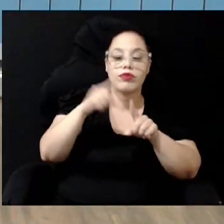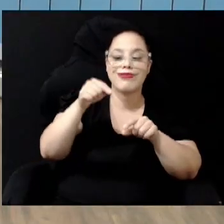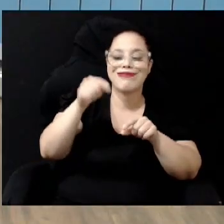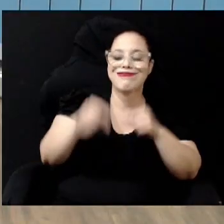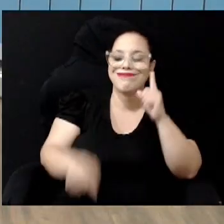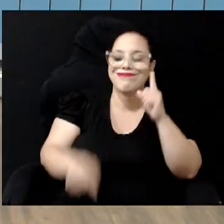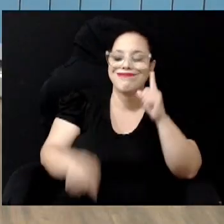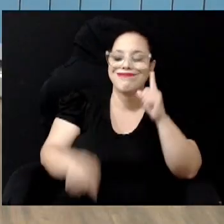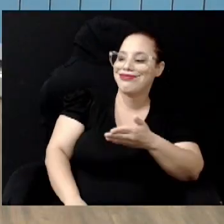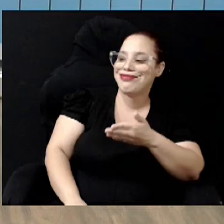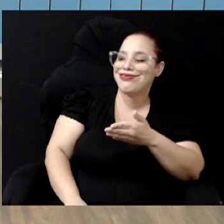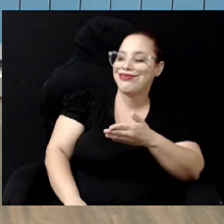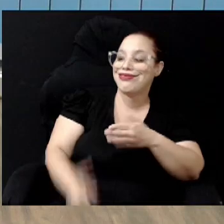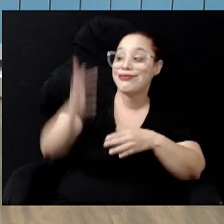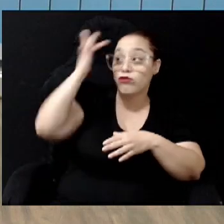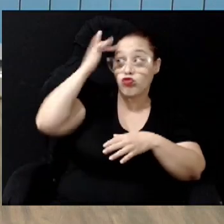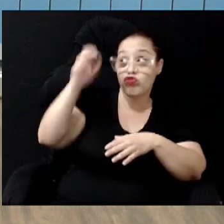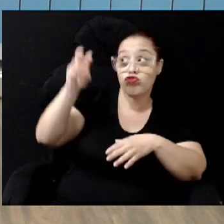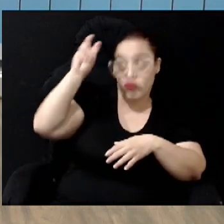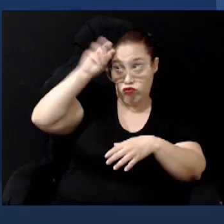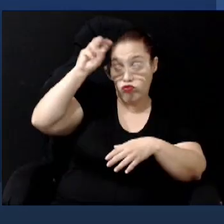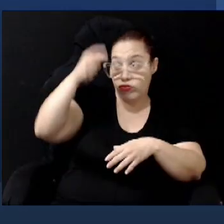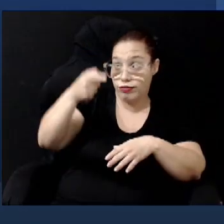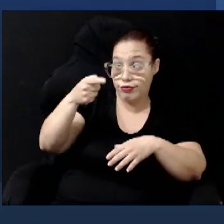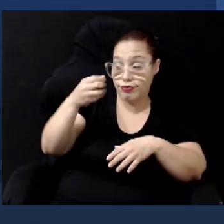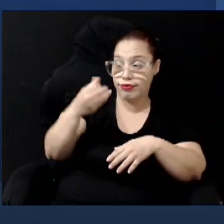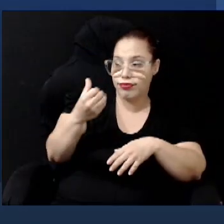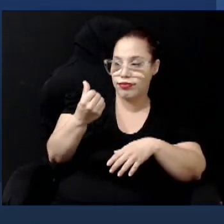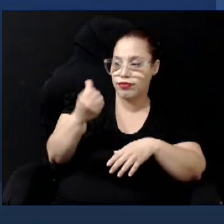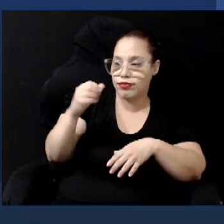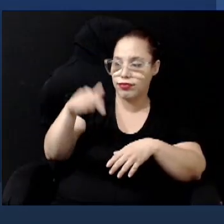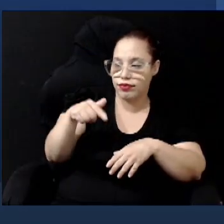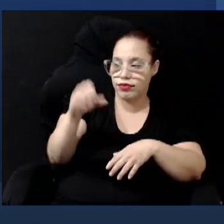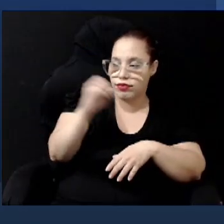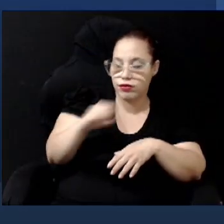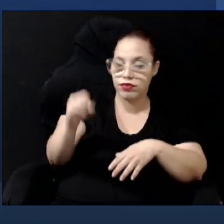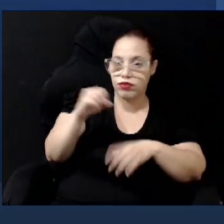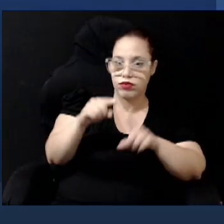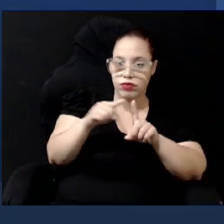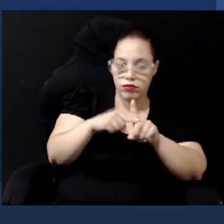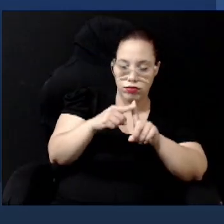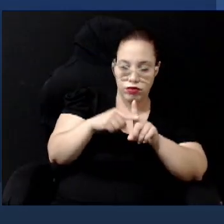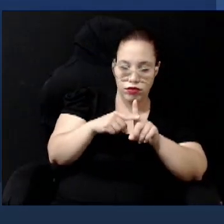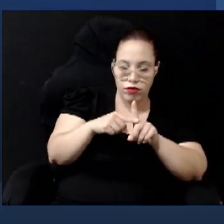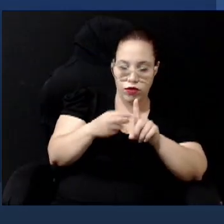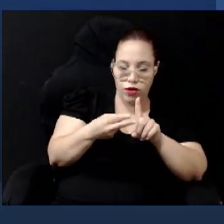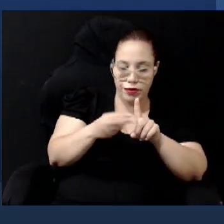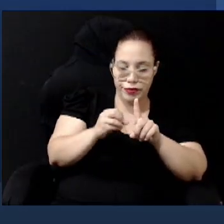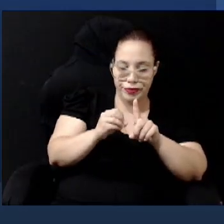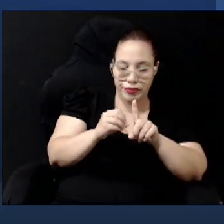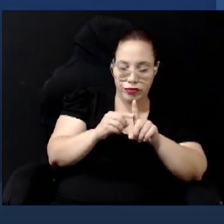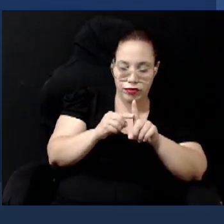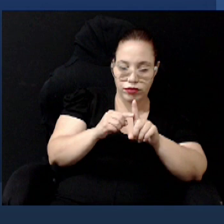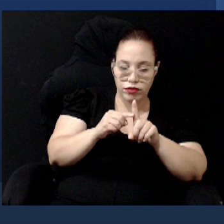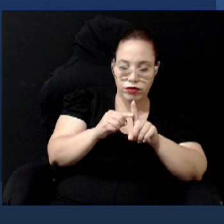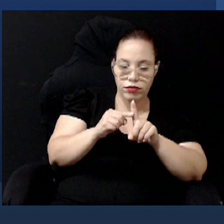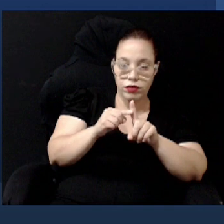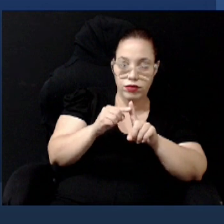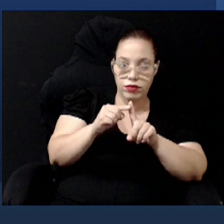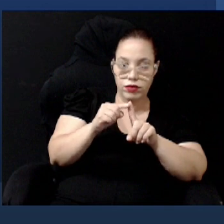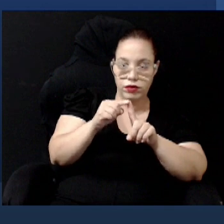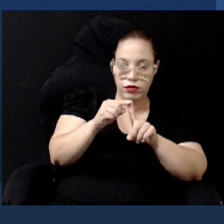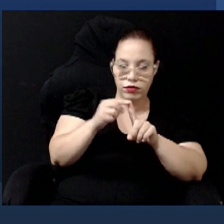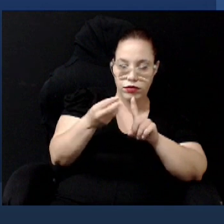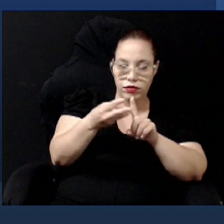tela. Para amanhã, quinta-feira, então, 17 de outubro, mínima de 20 graus. Ao longo do dia, a temperatura sobe, podendo